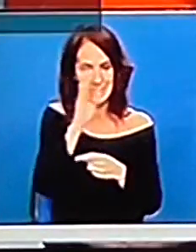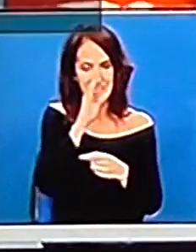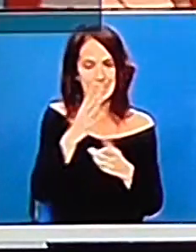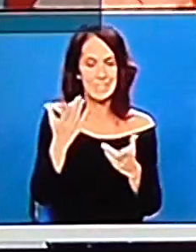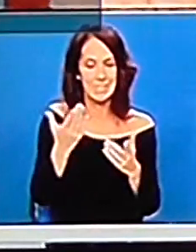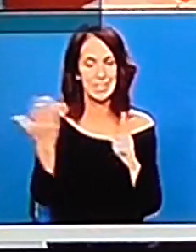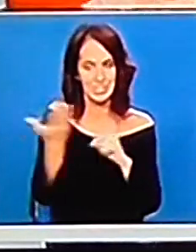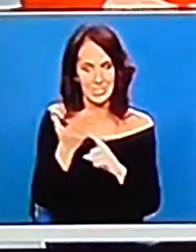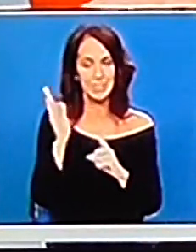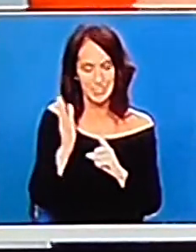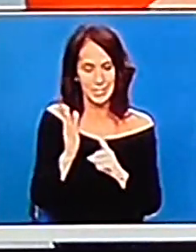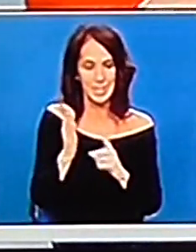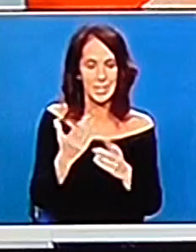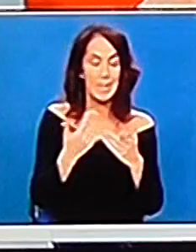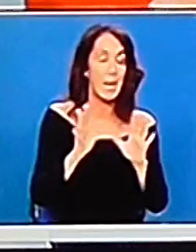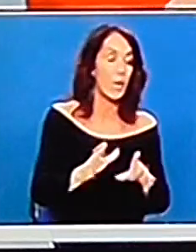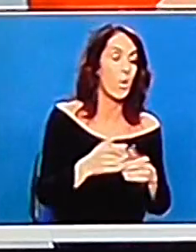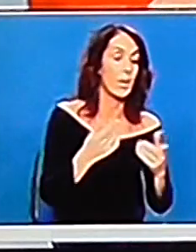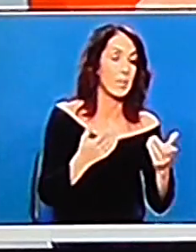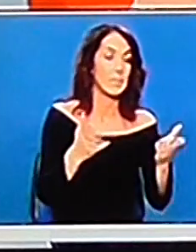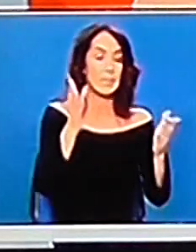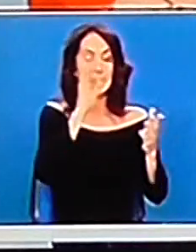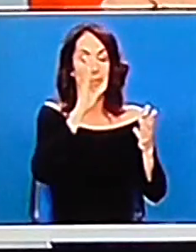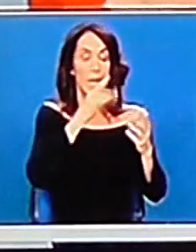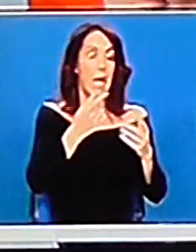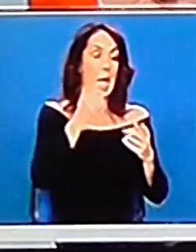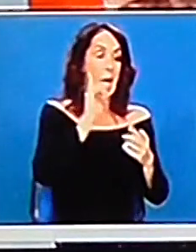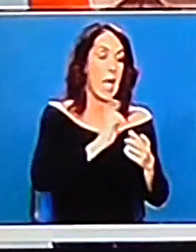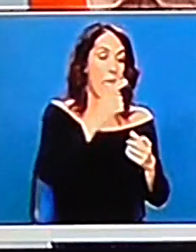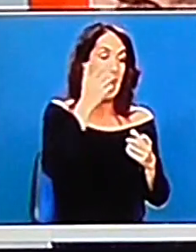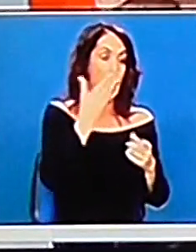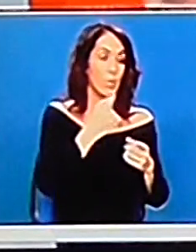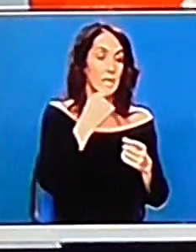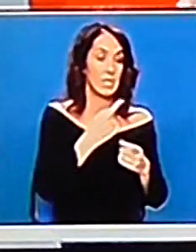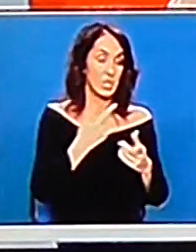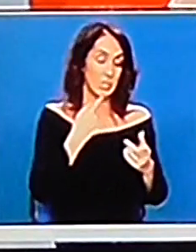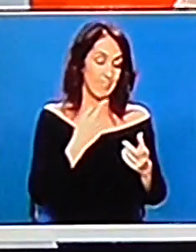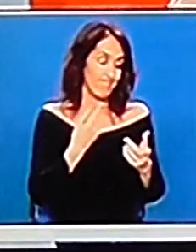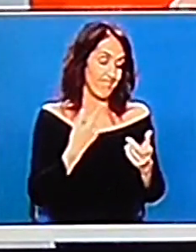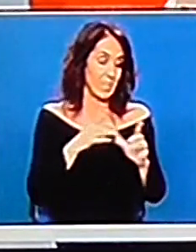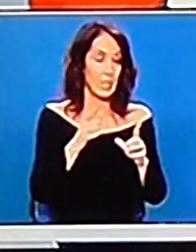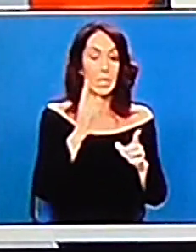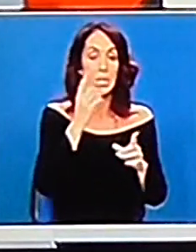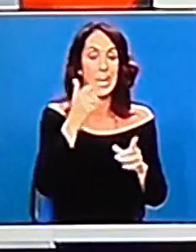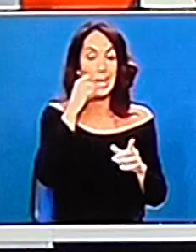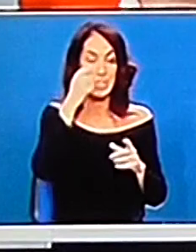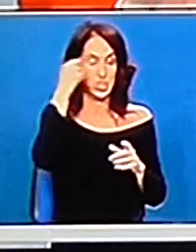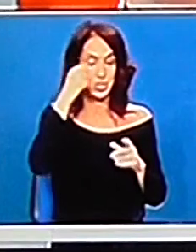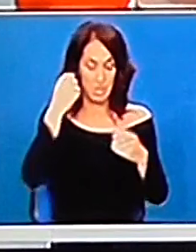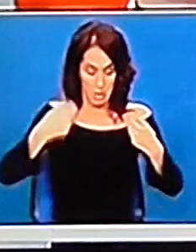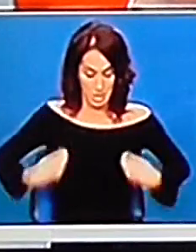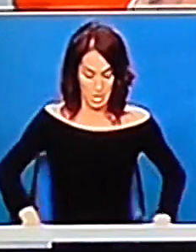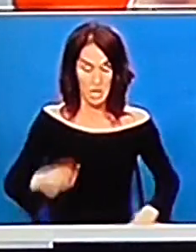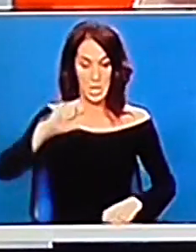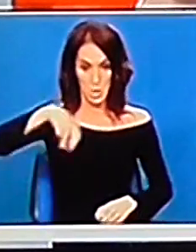na luz y esqueçam é exibicionismo exibicionismo e silício mas que não parece que esse caso tem aquela gravidade